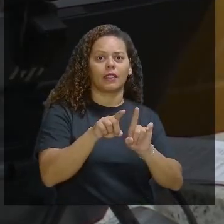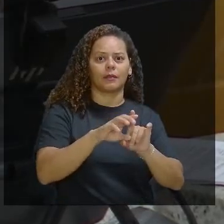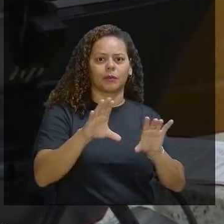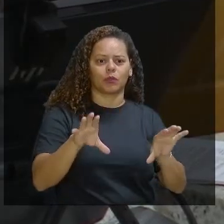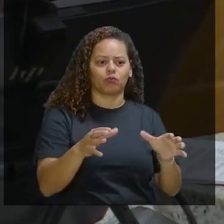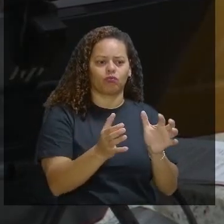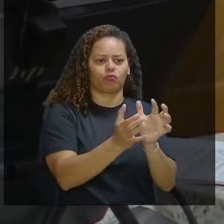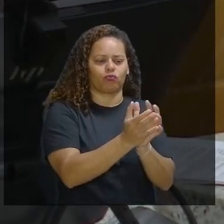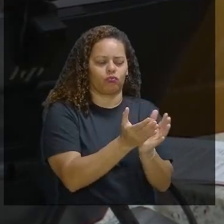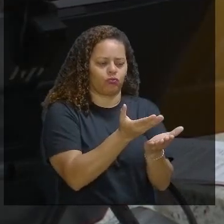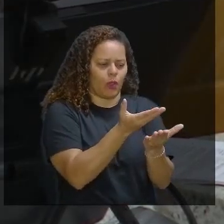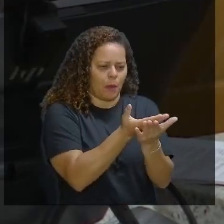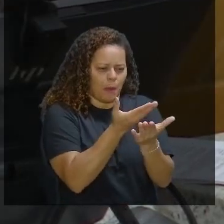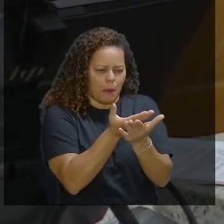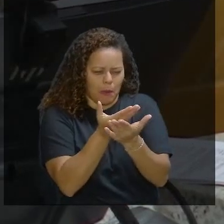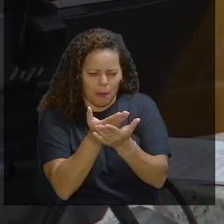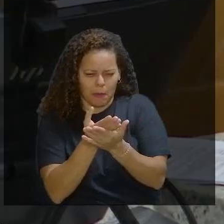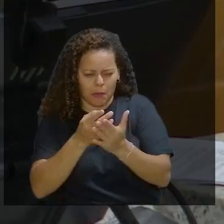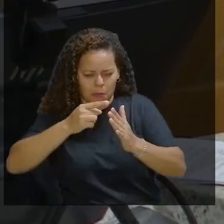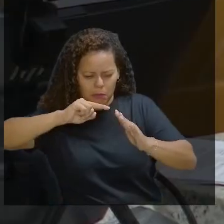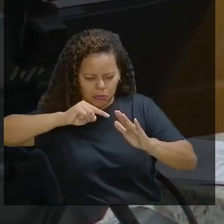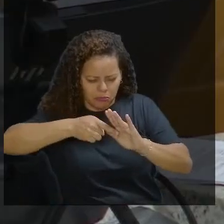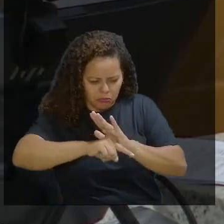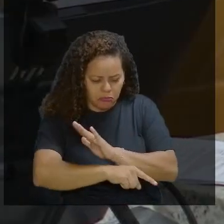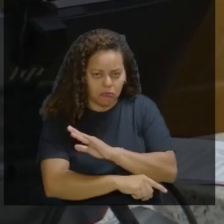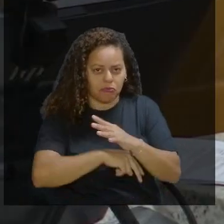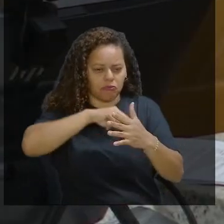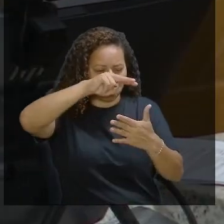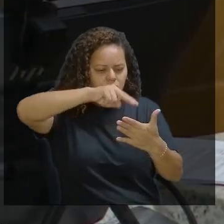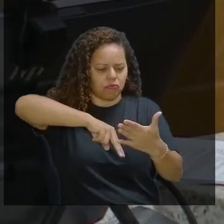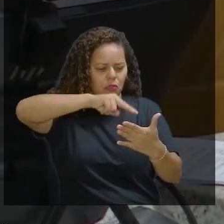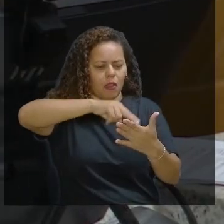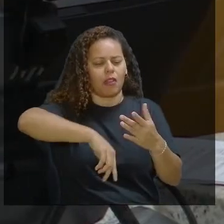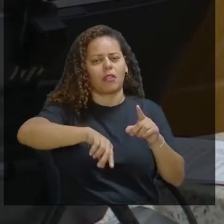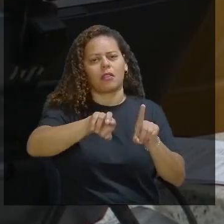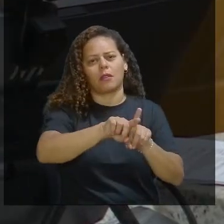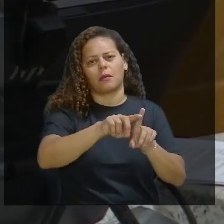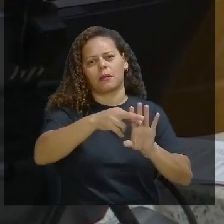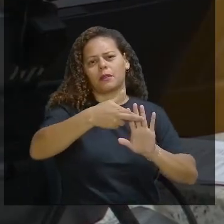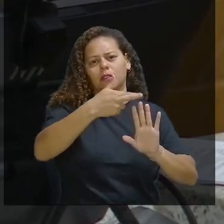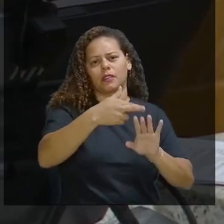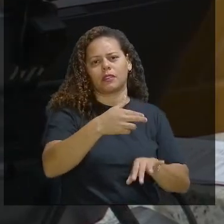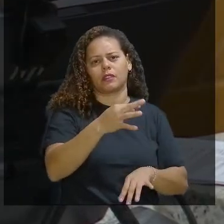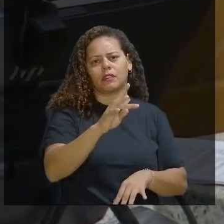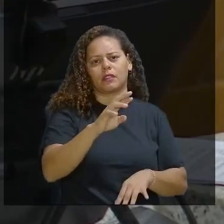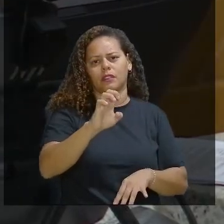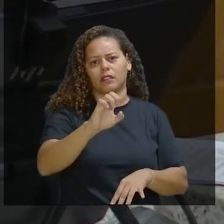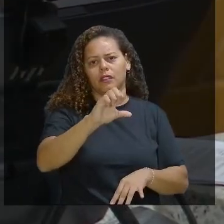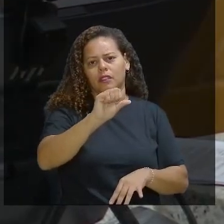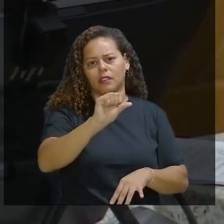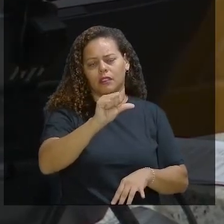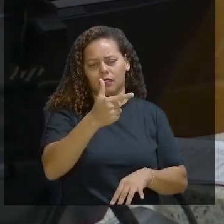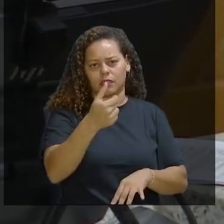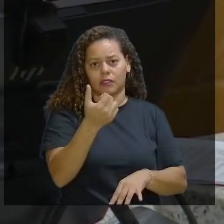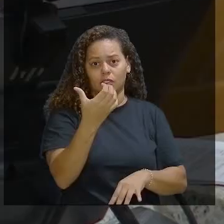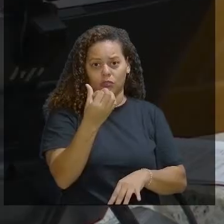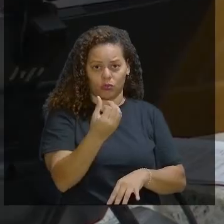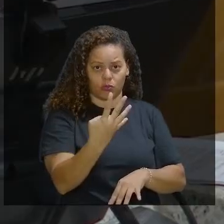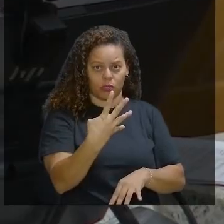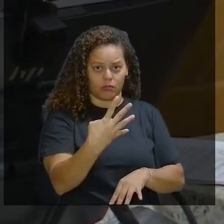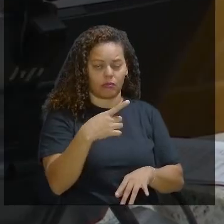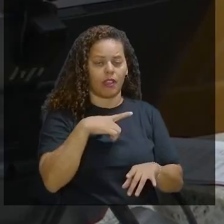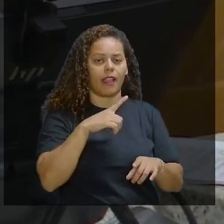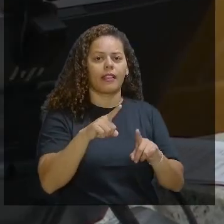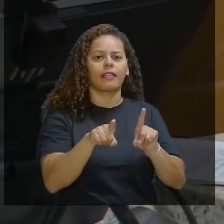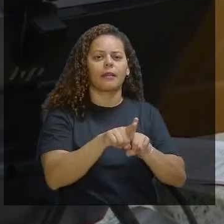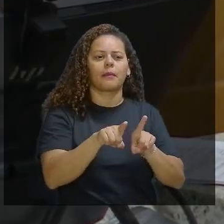trabalho instituído com a finalidade de revisar a resolução TRE 610/2024, que disciplina